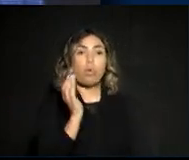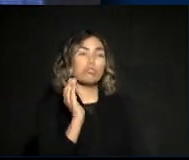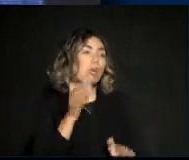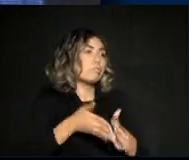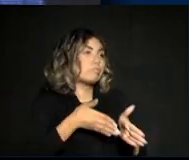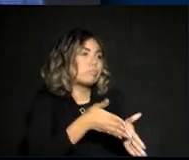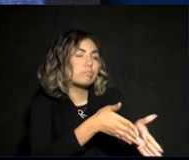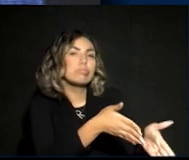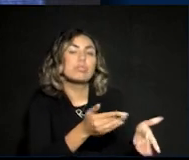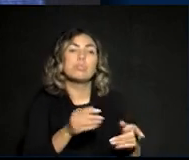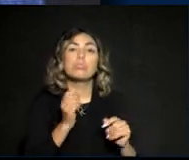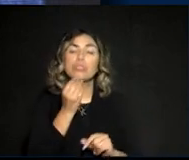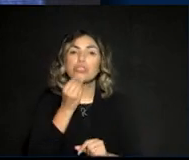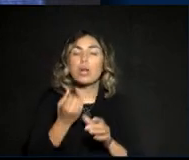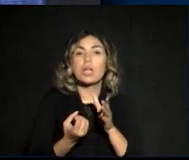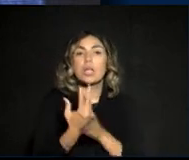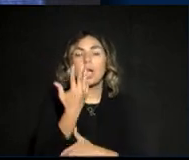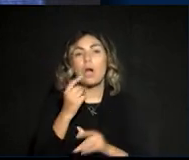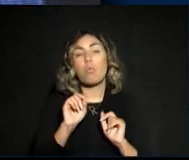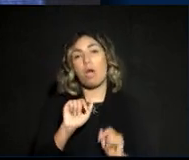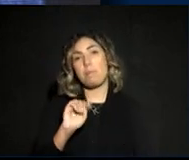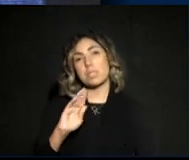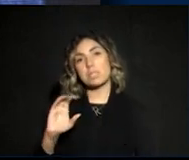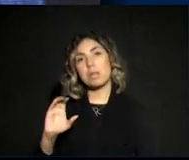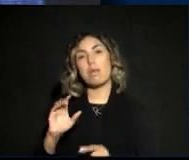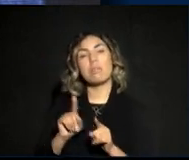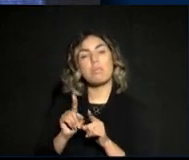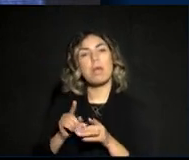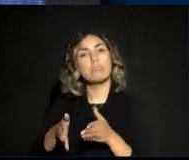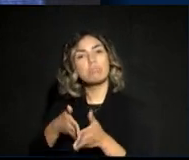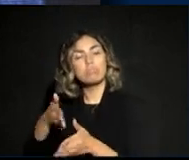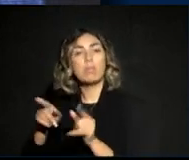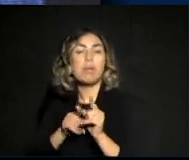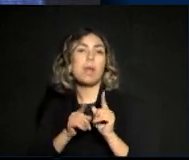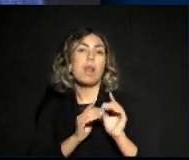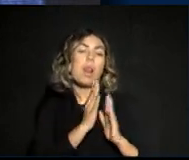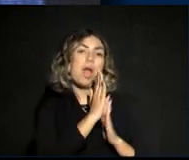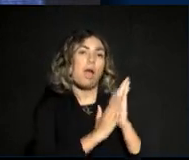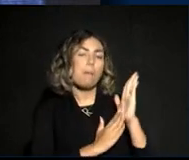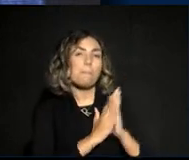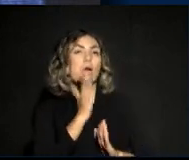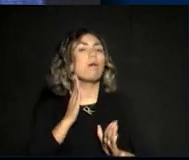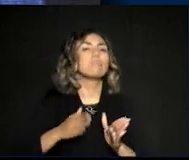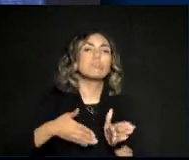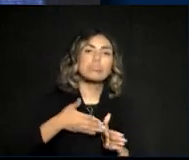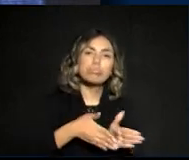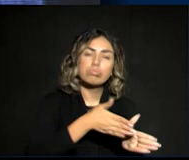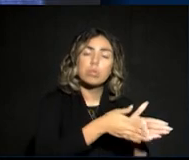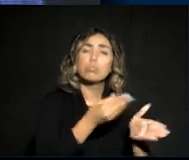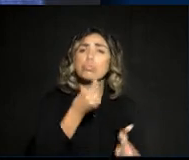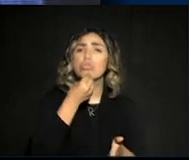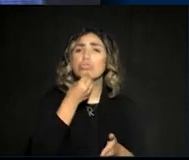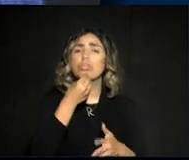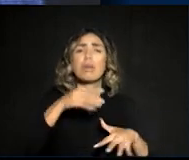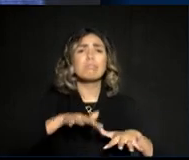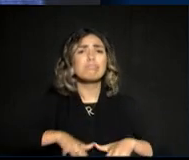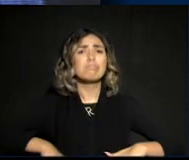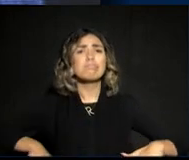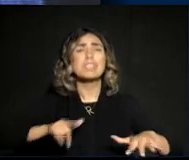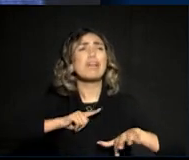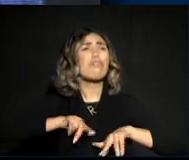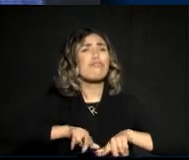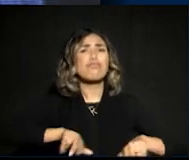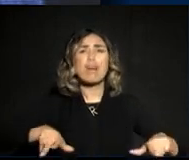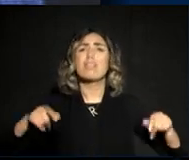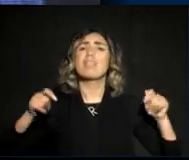levando criando a linha até o ABC da lá para o ABC do ponto de vista e requalificação do espaço urbano tem